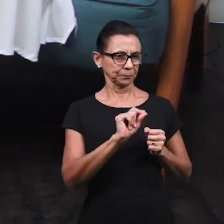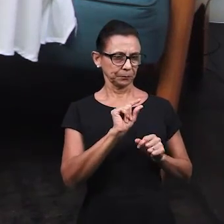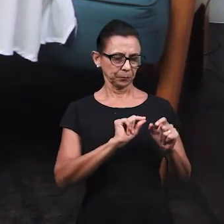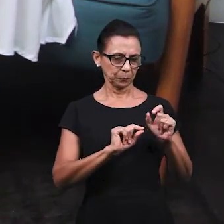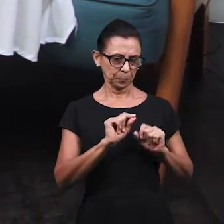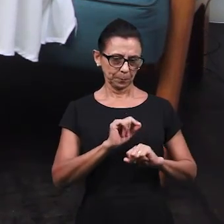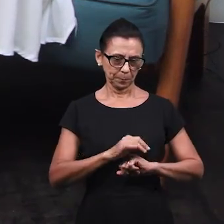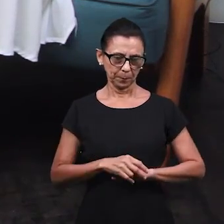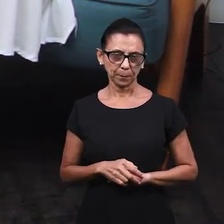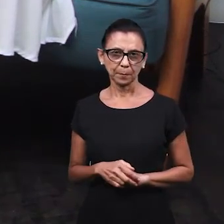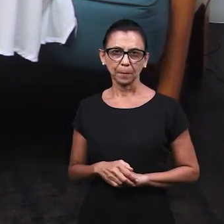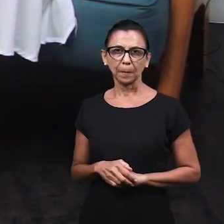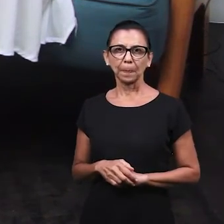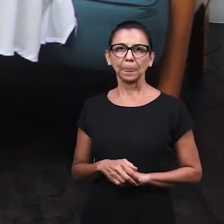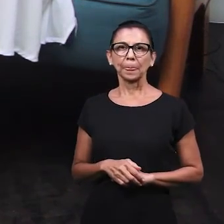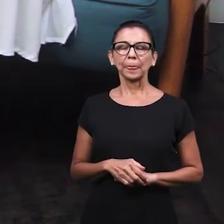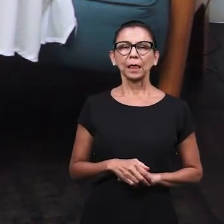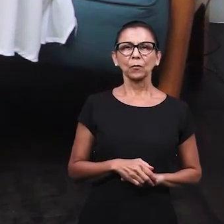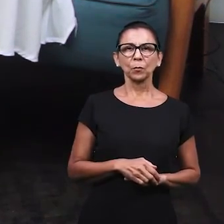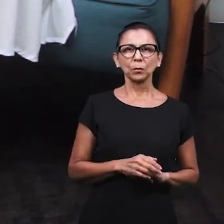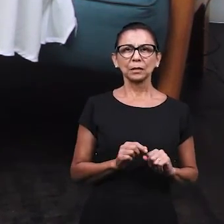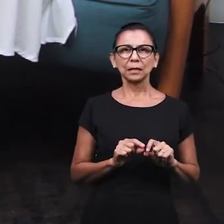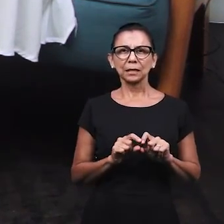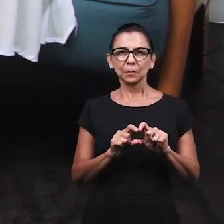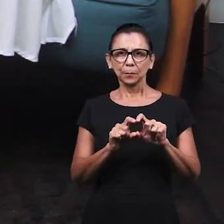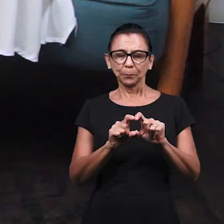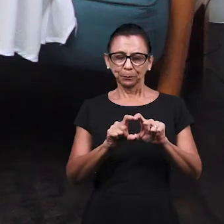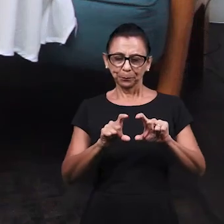o seguinte, vamos passar aqui